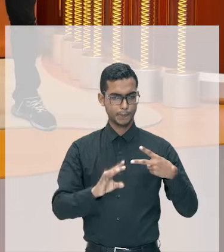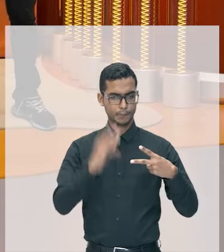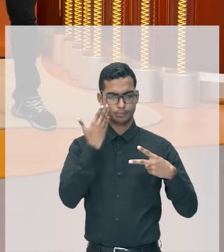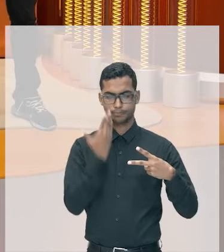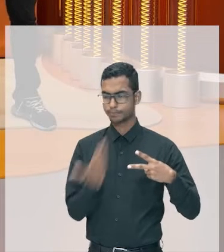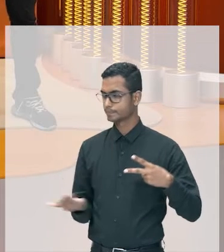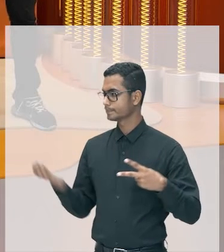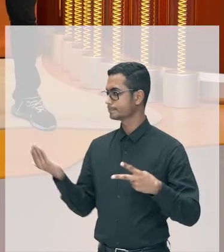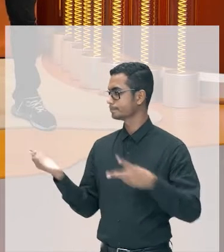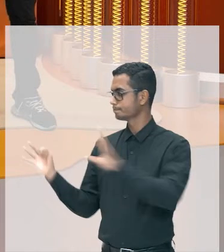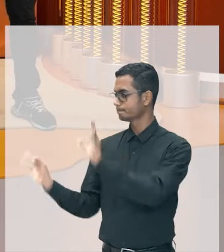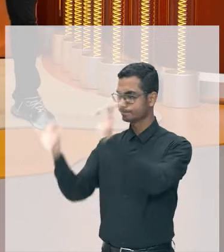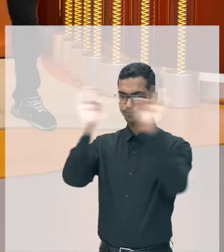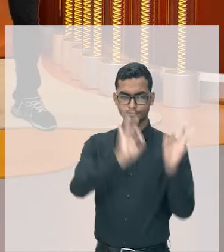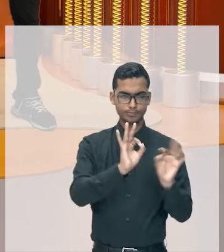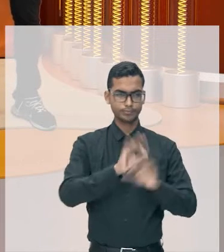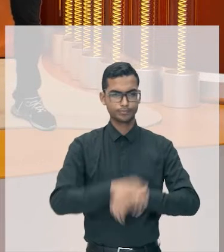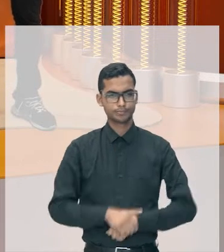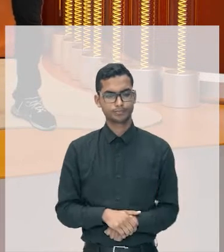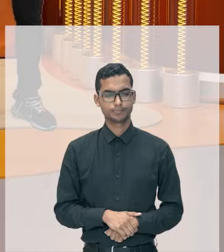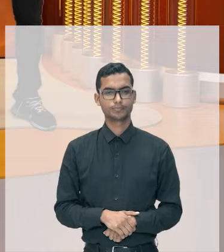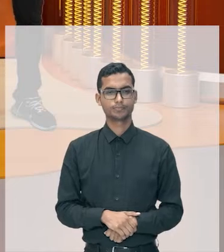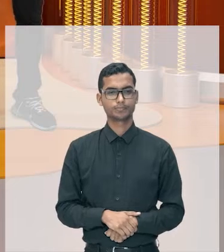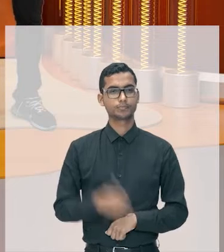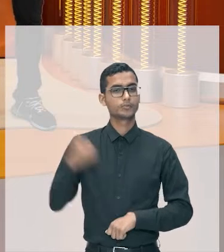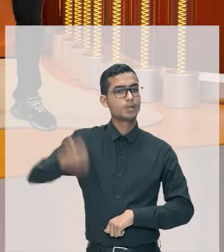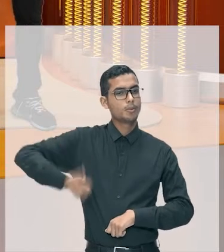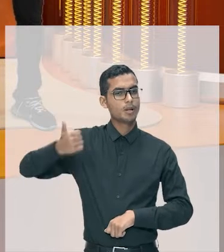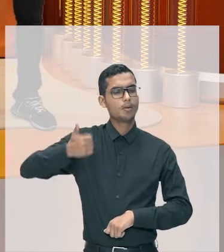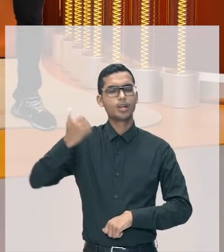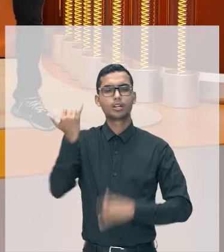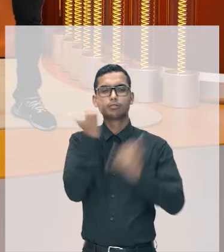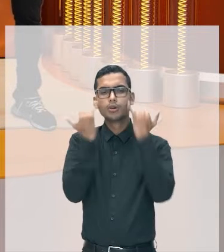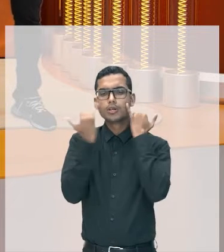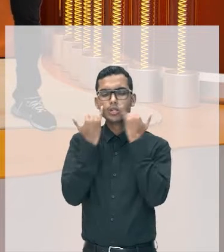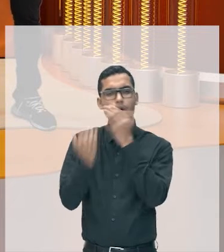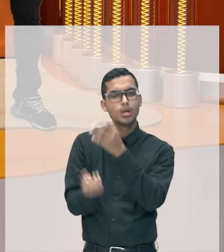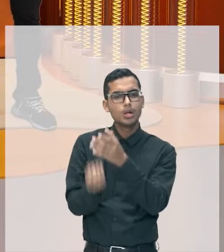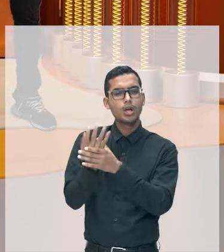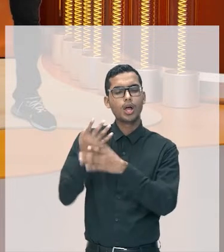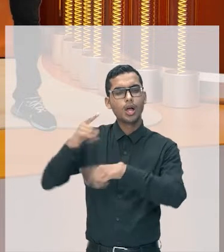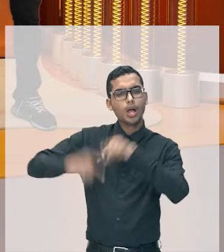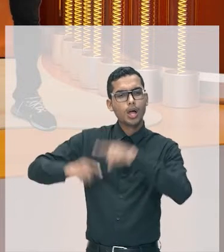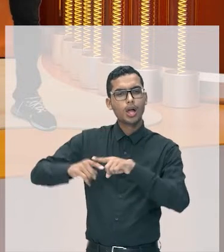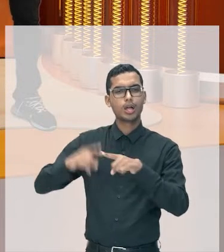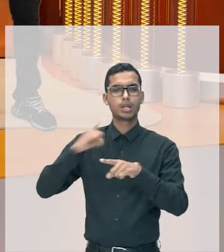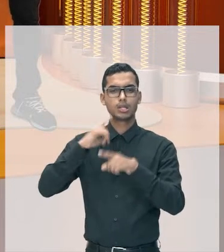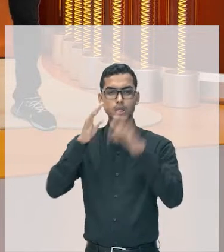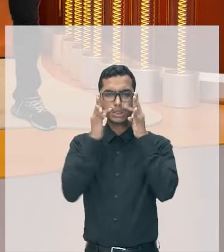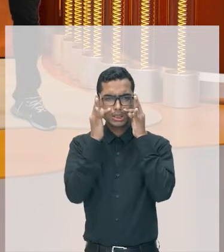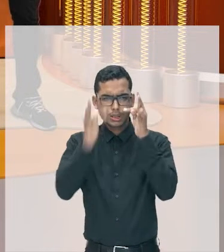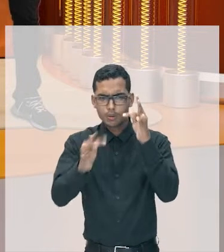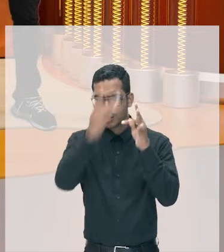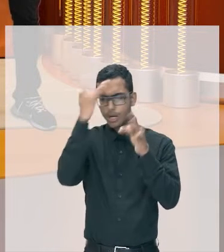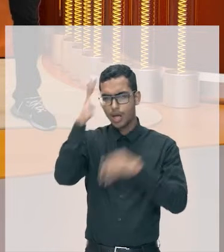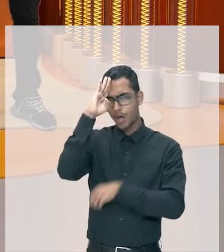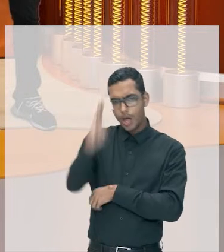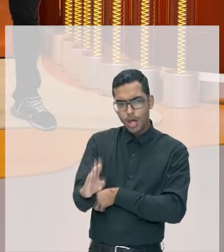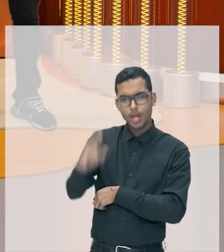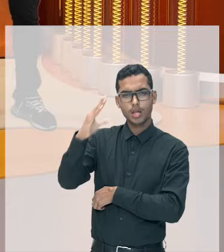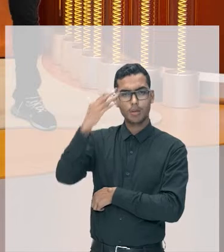Olha só, as fontes primárias são as fontes diretas, são testemunhos diretos ou